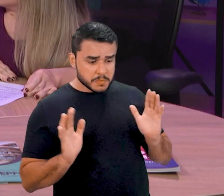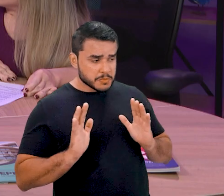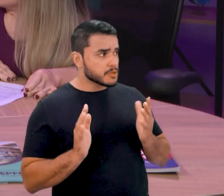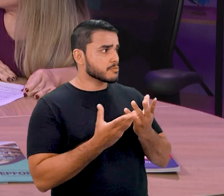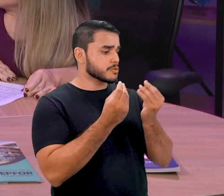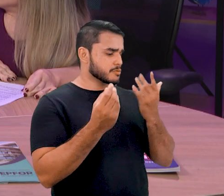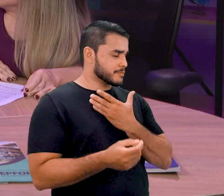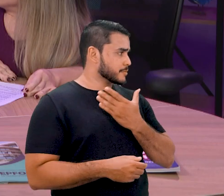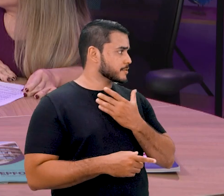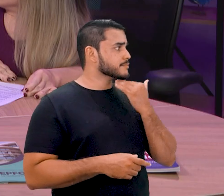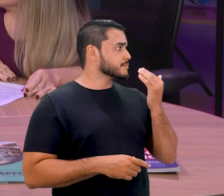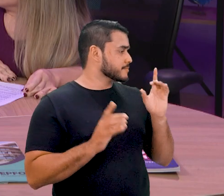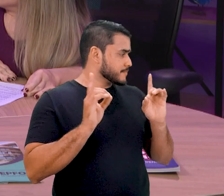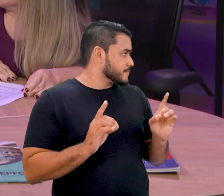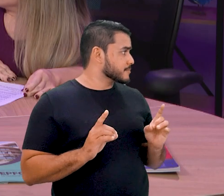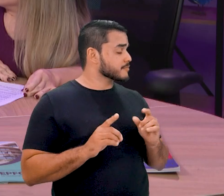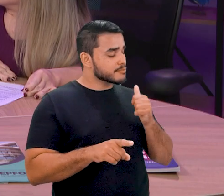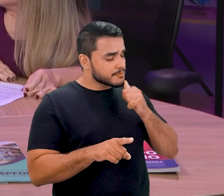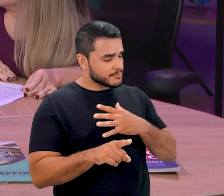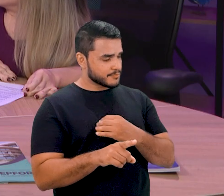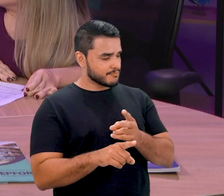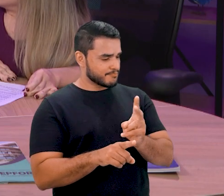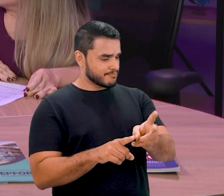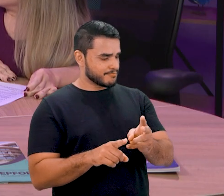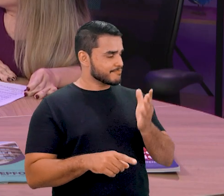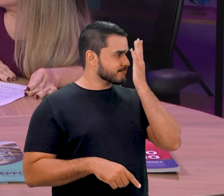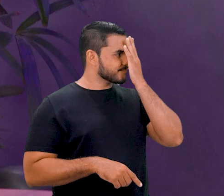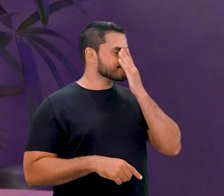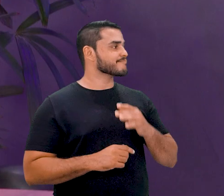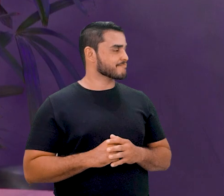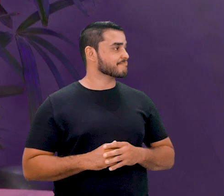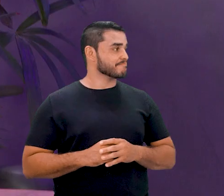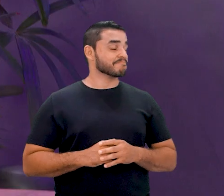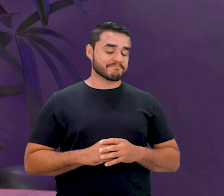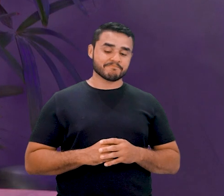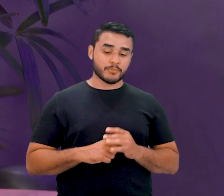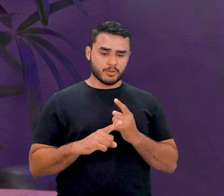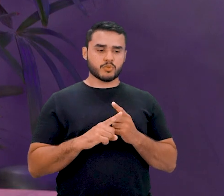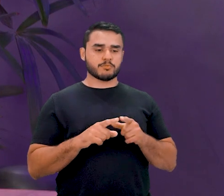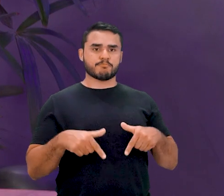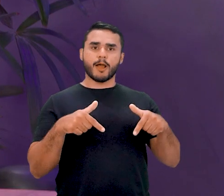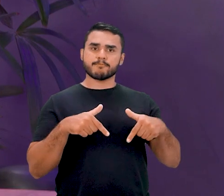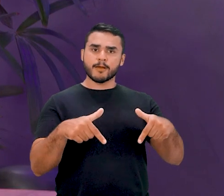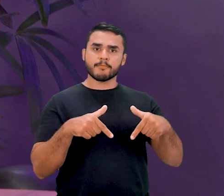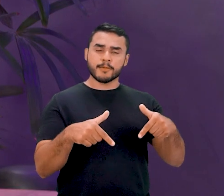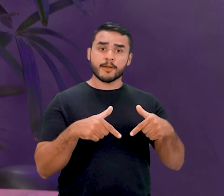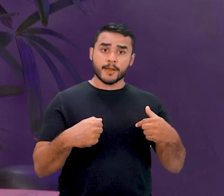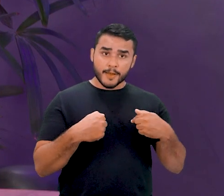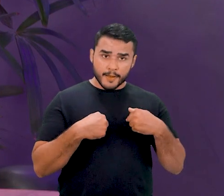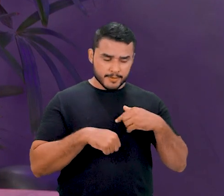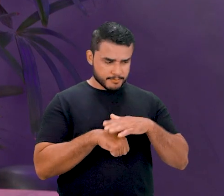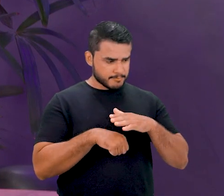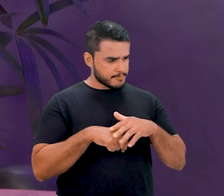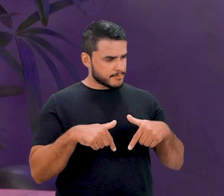eu quero muito que a minha filha ela continue esse legado, porque eu entendo que a luta é nossa, né? Nós somos os